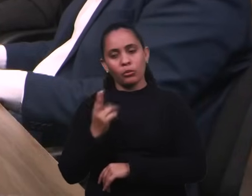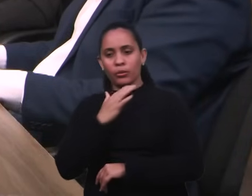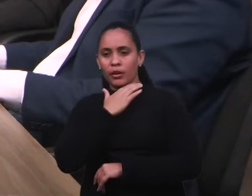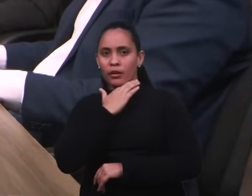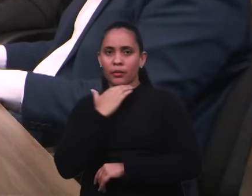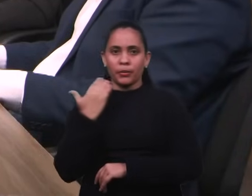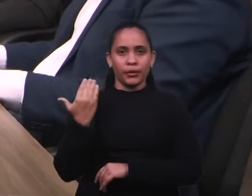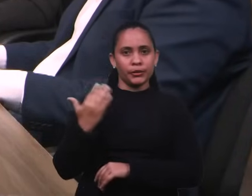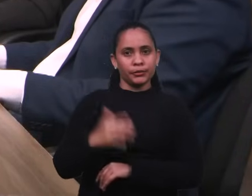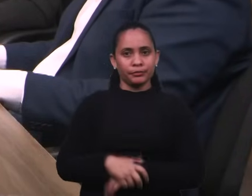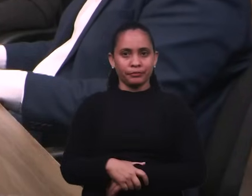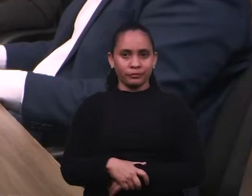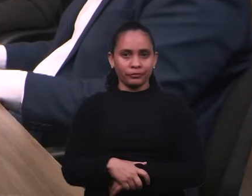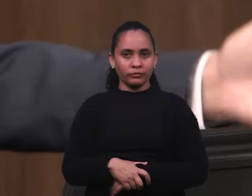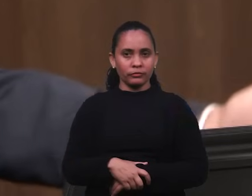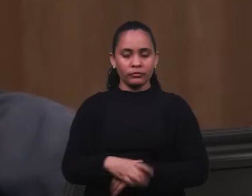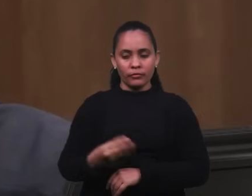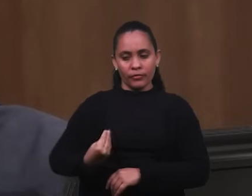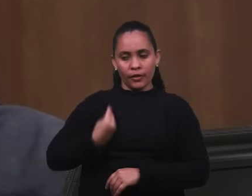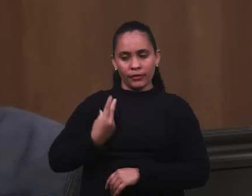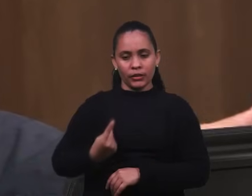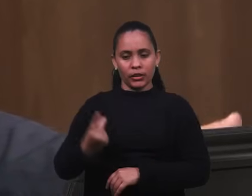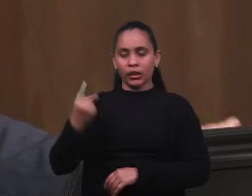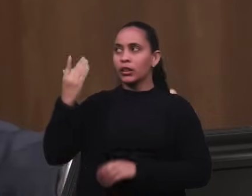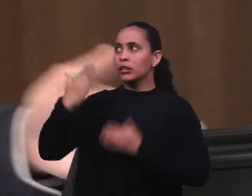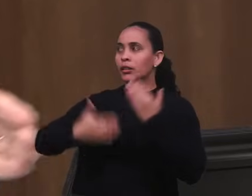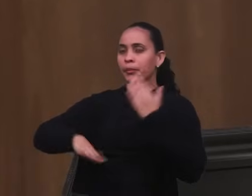morte, né? Ou a vida eterna na